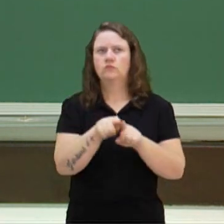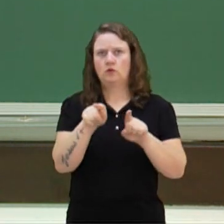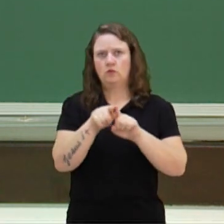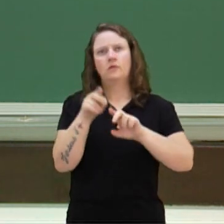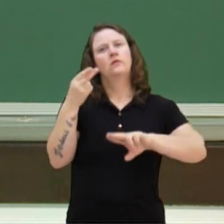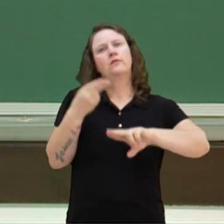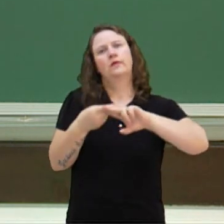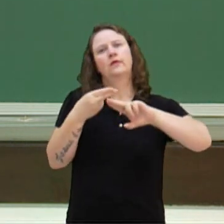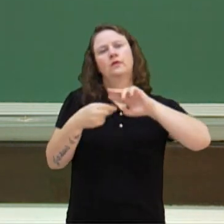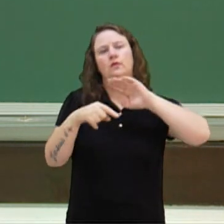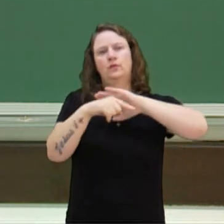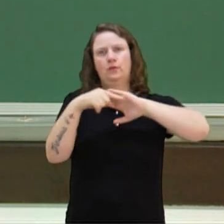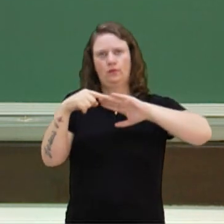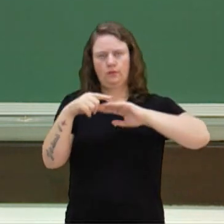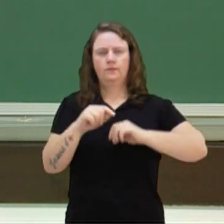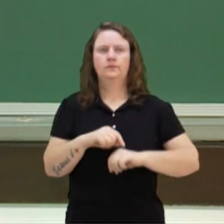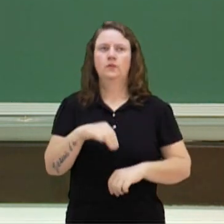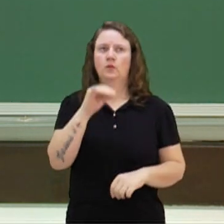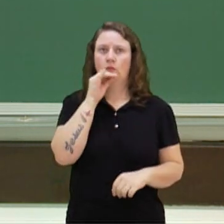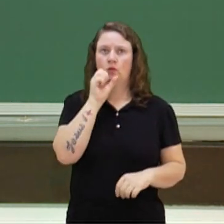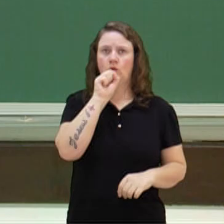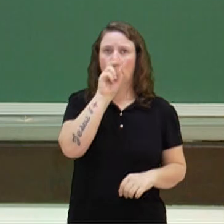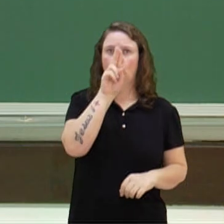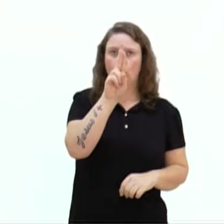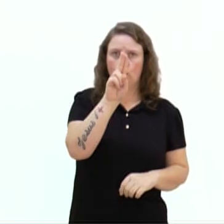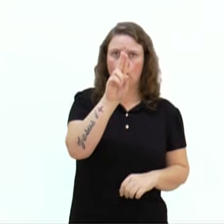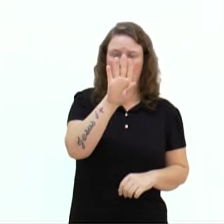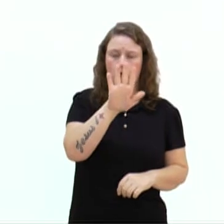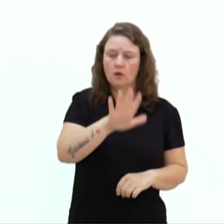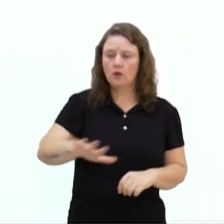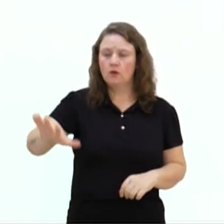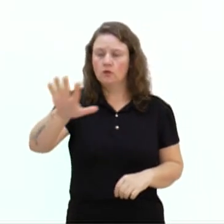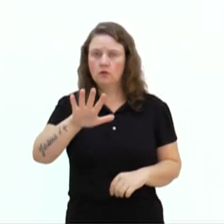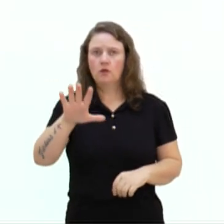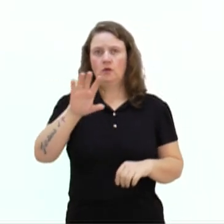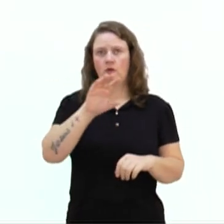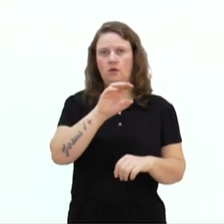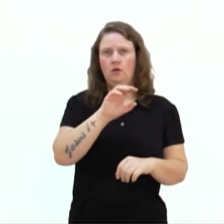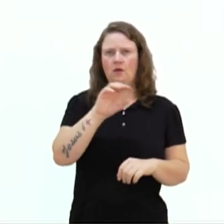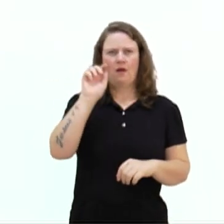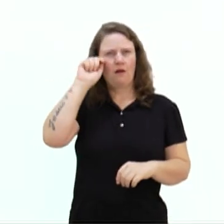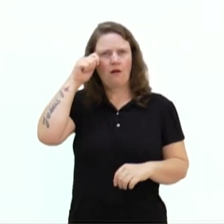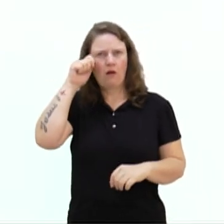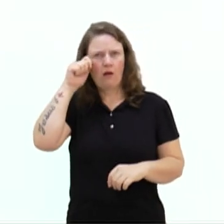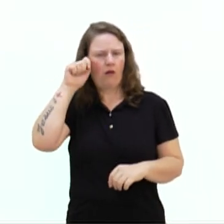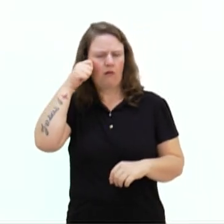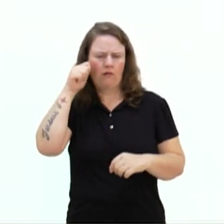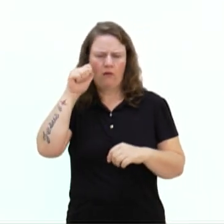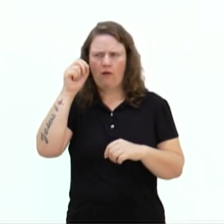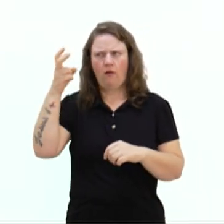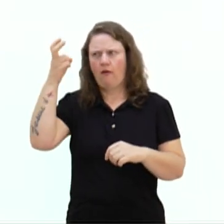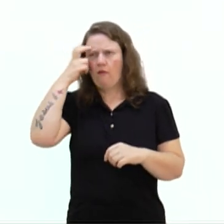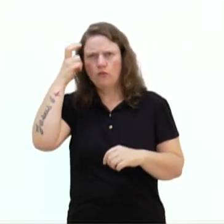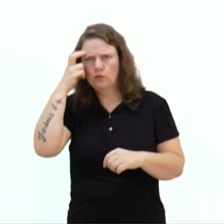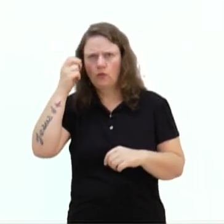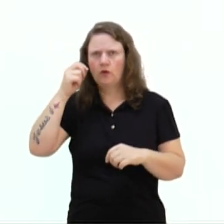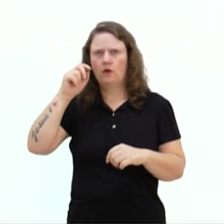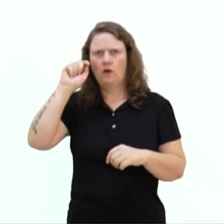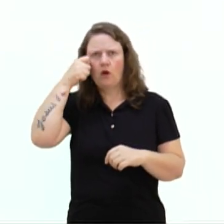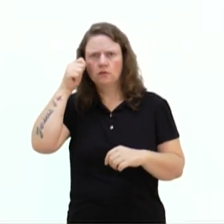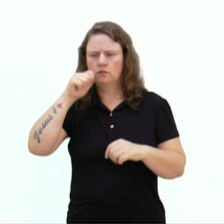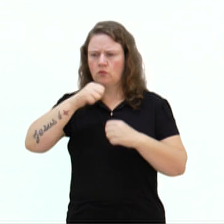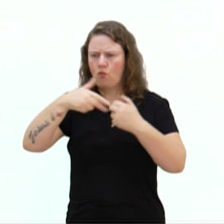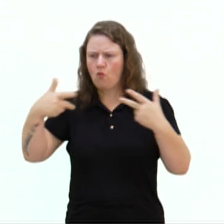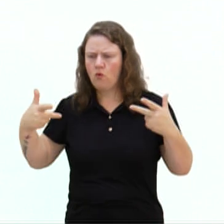hífen. Observe, então, sub-regional, sub-raça, sub-reino também. Mas não